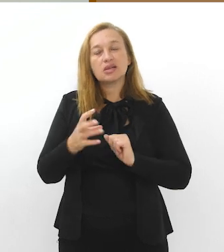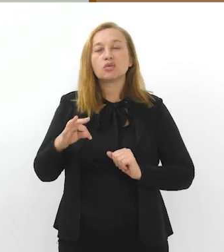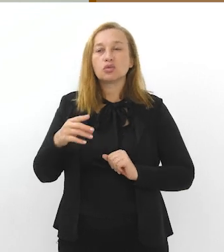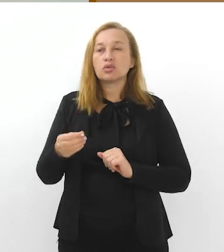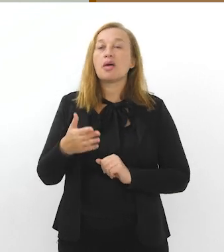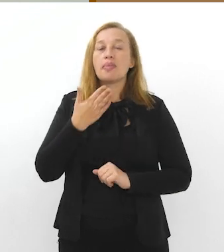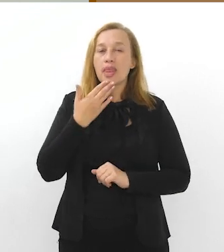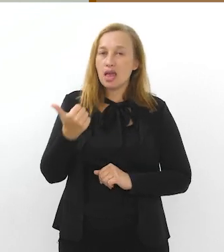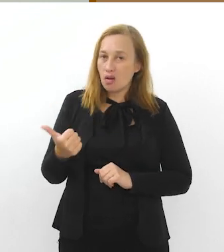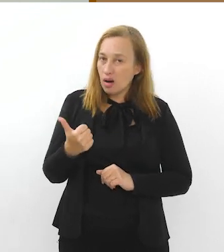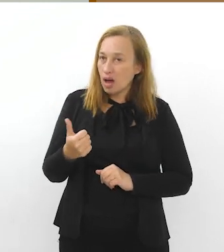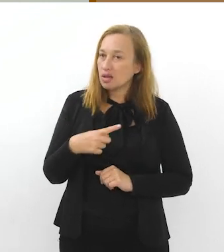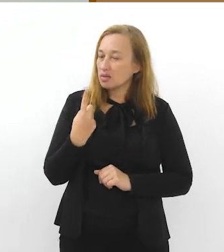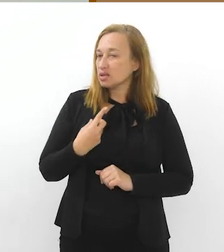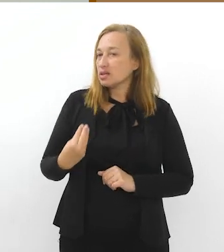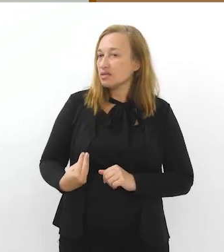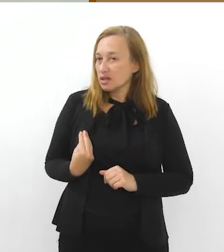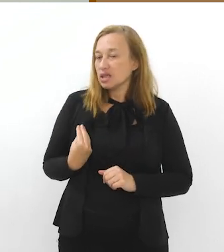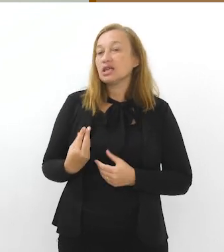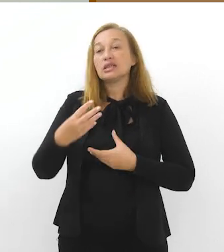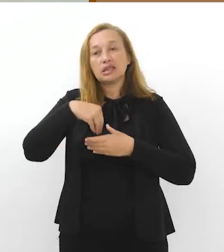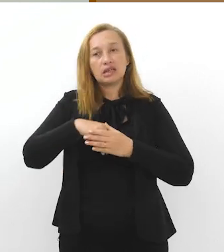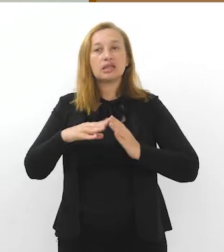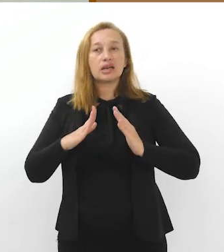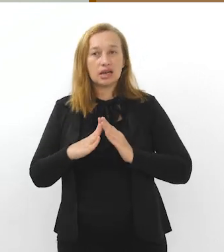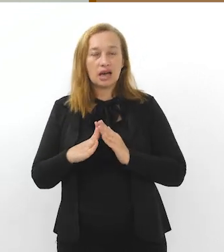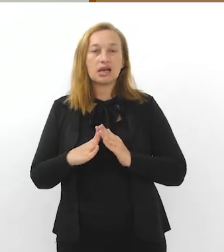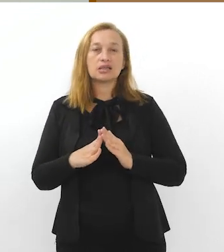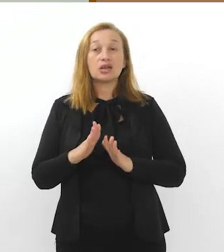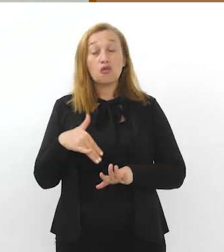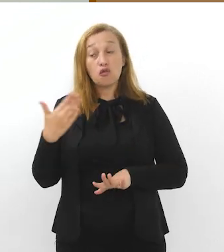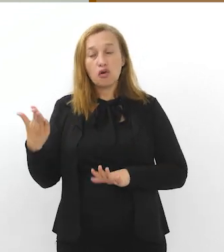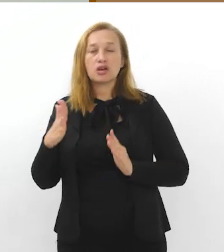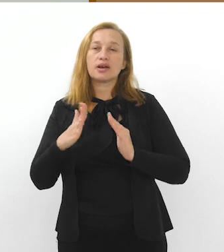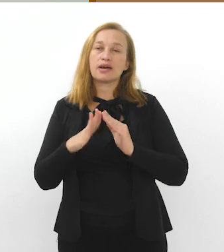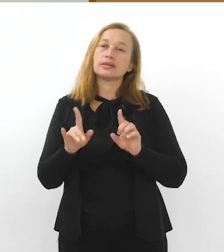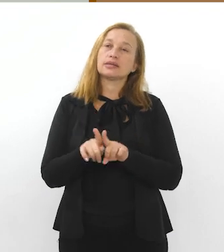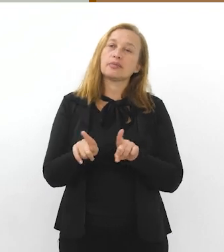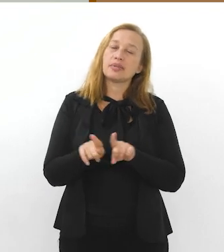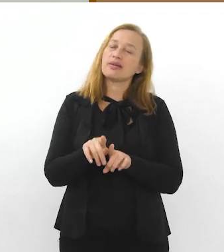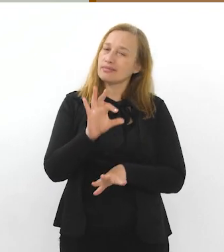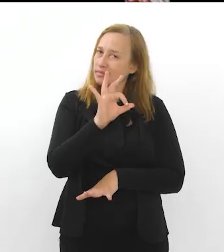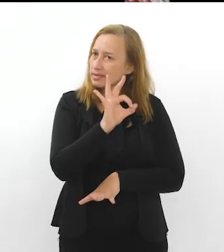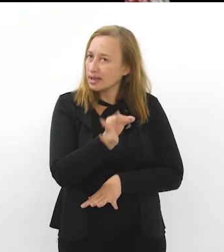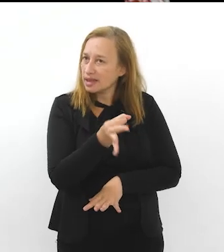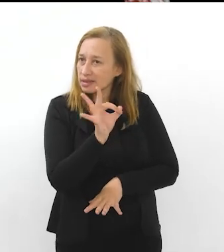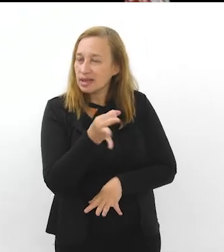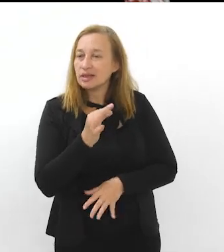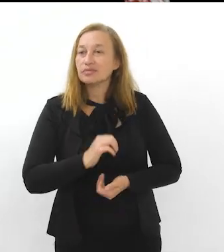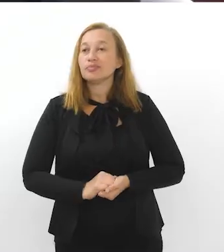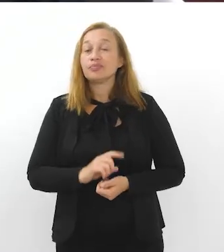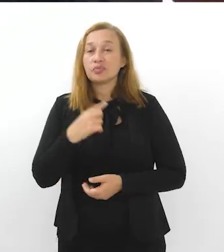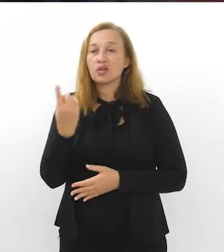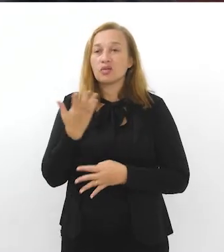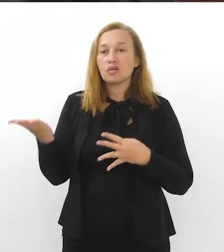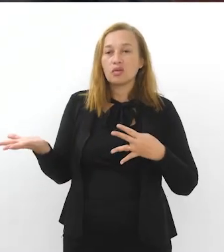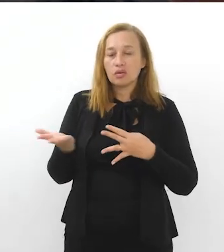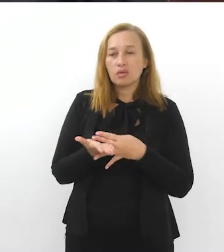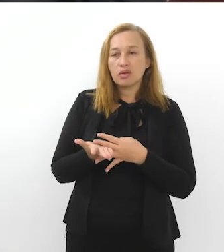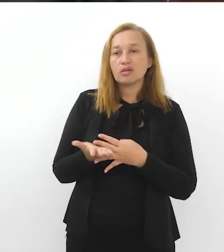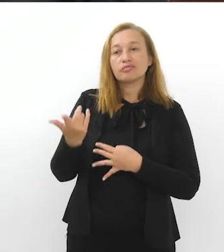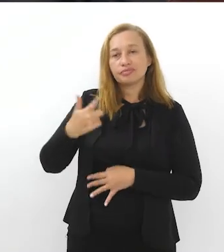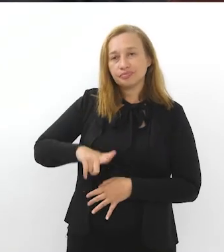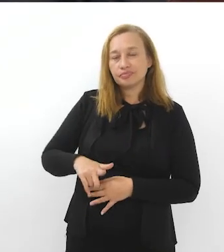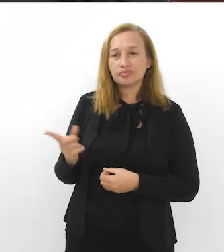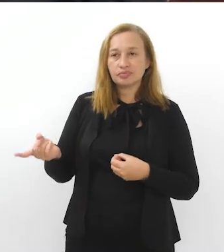da gente, melhorar, fazer uma condição de vida favorável também para a gente. Tá certo? Nós vamos